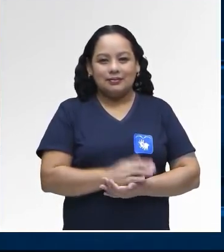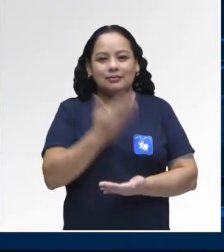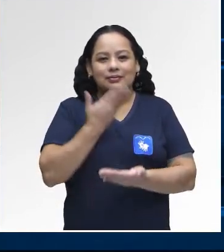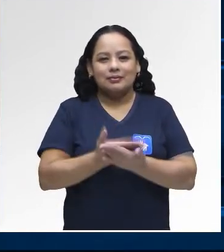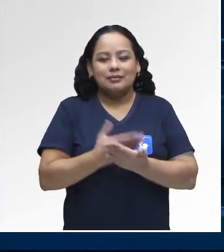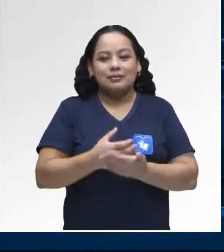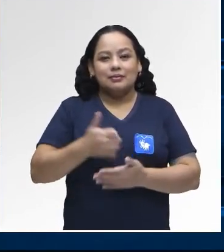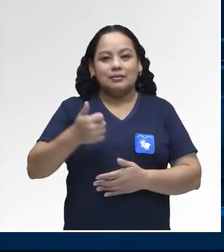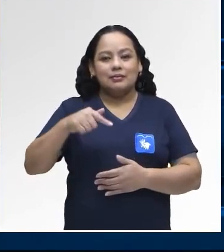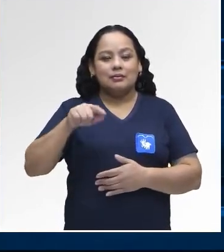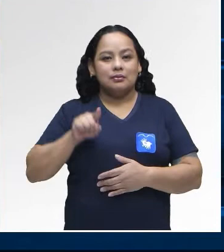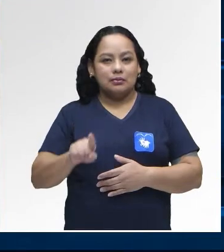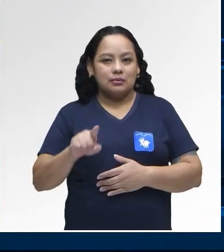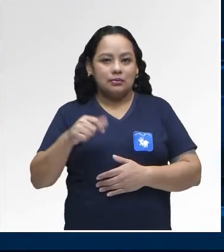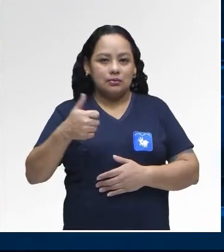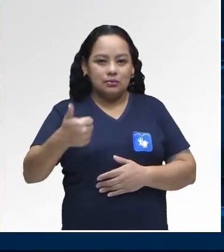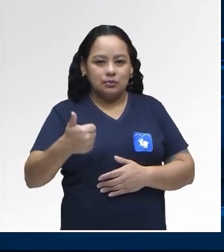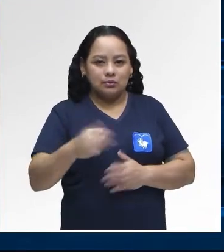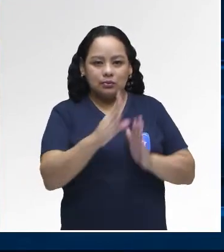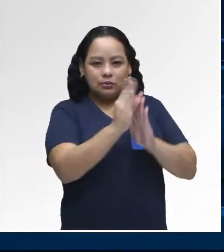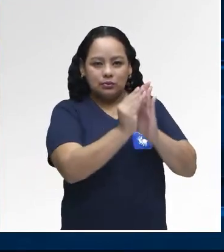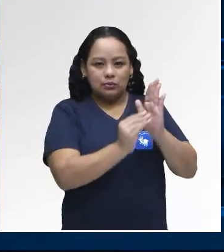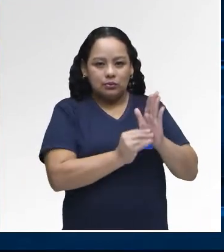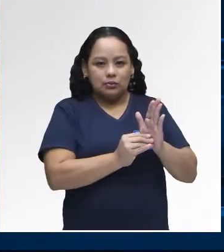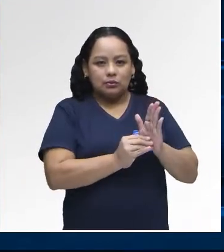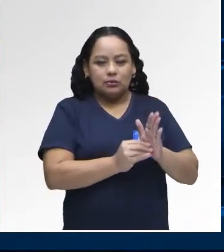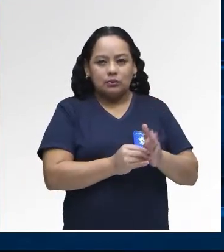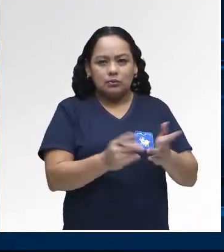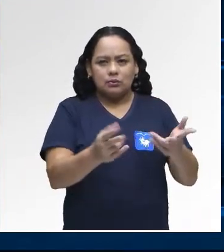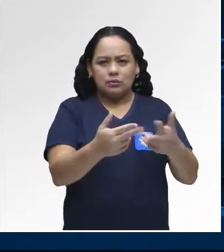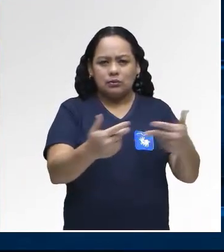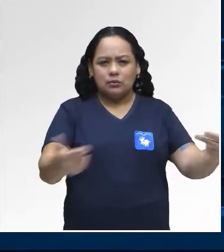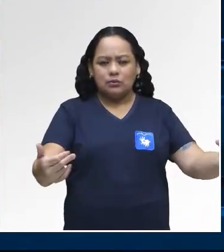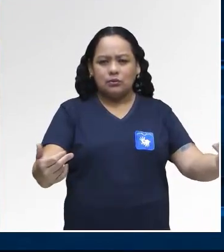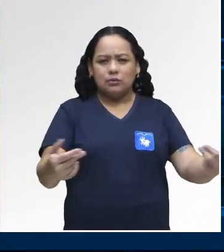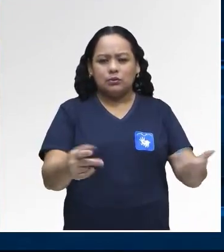Aula 17.1. Conteúdo: drogas lícitas.